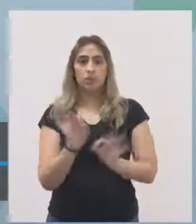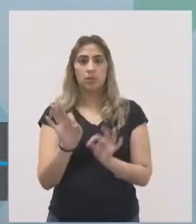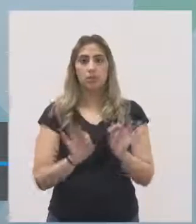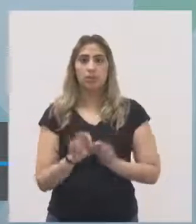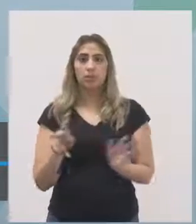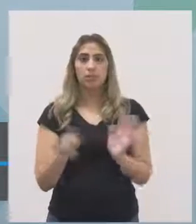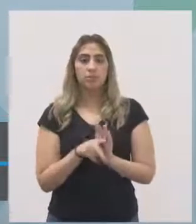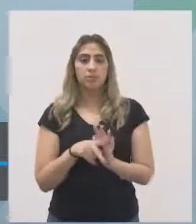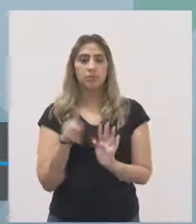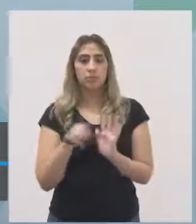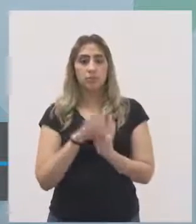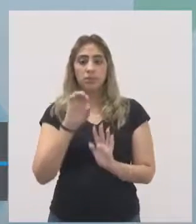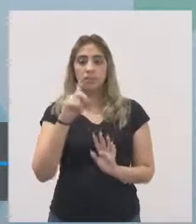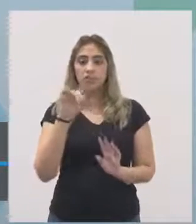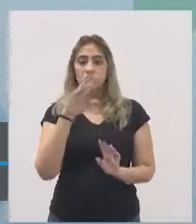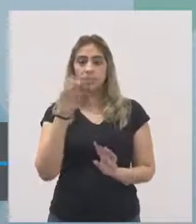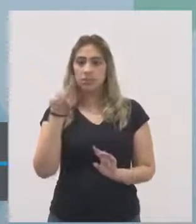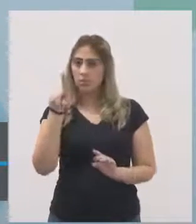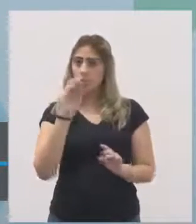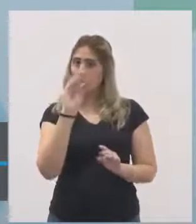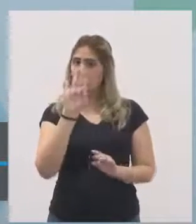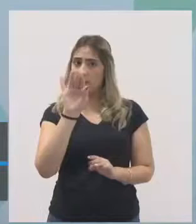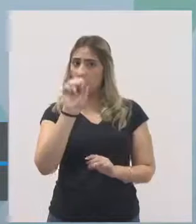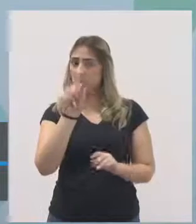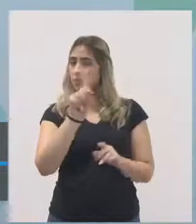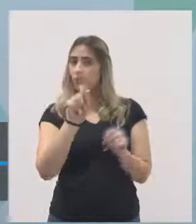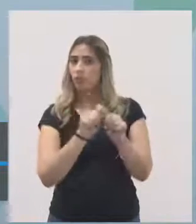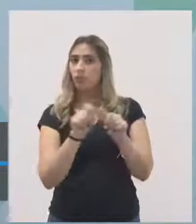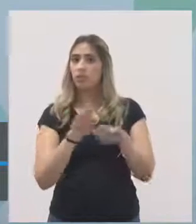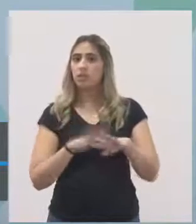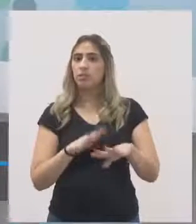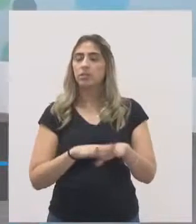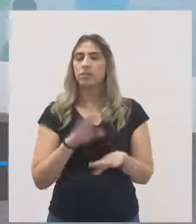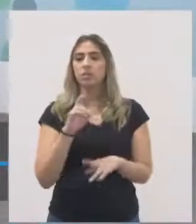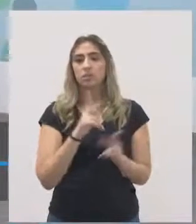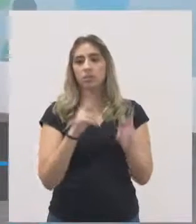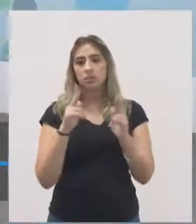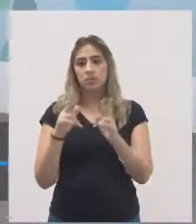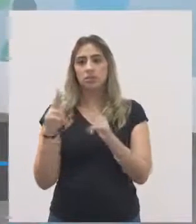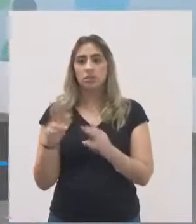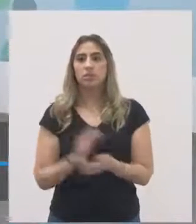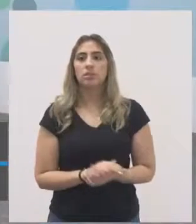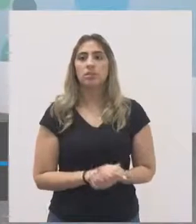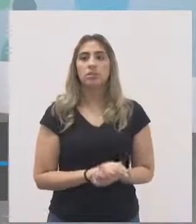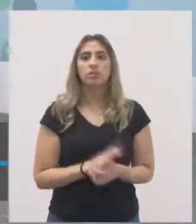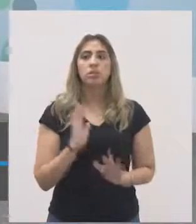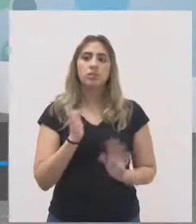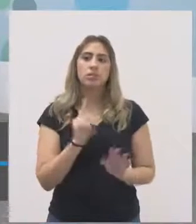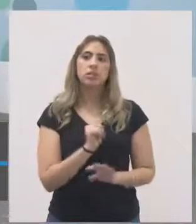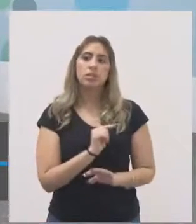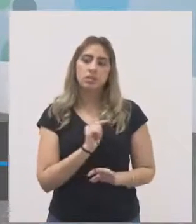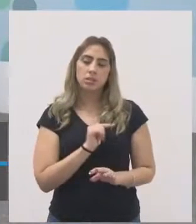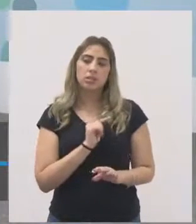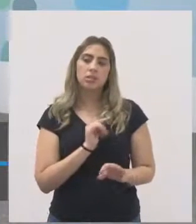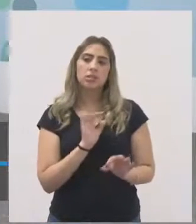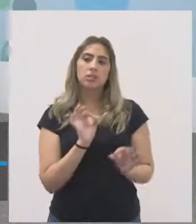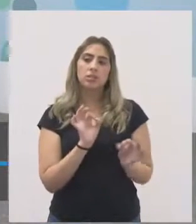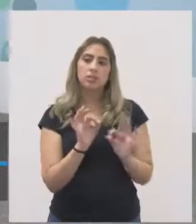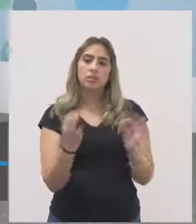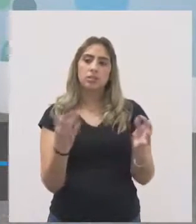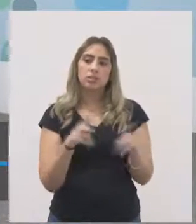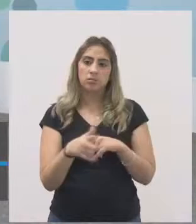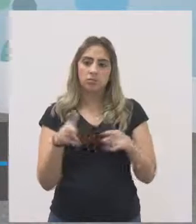que faça edição, porque o OBS não faz edição. Isso, certo? mas já teve algumas formações, né? Já essa que eu falei do